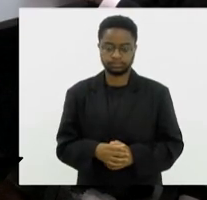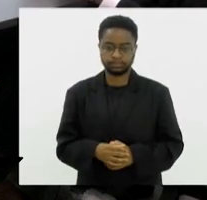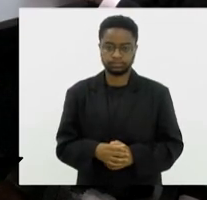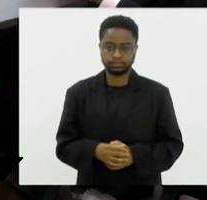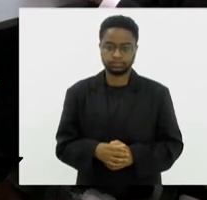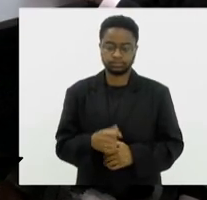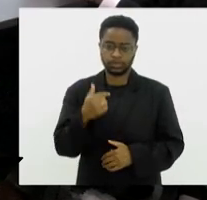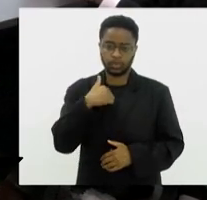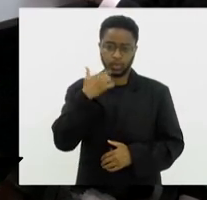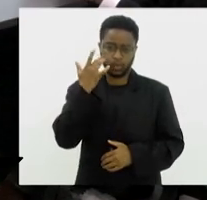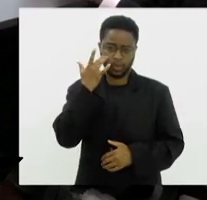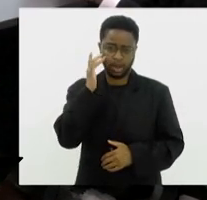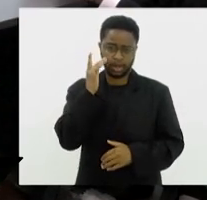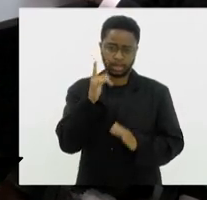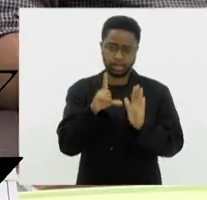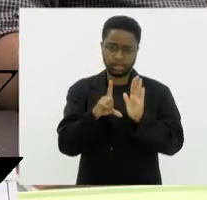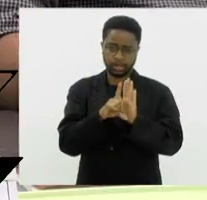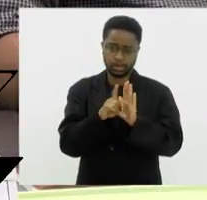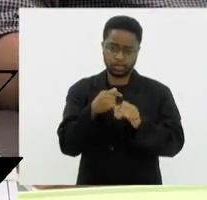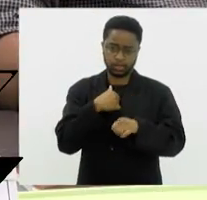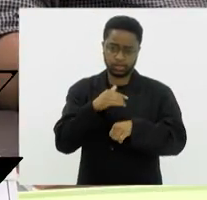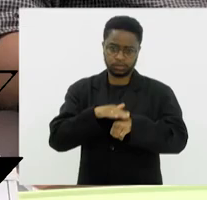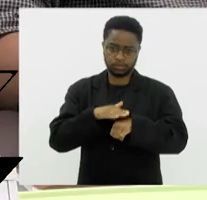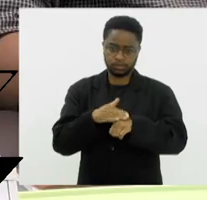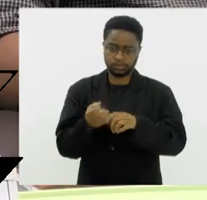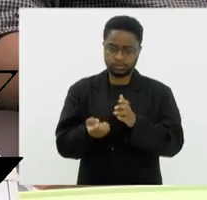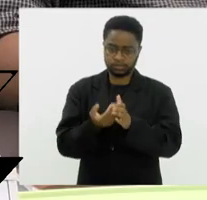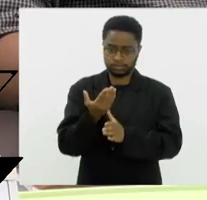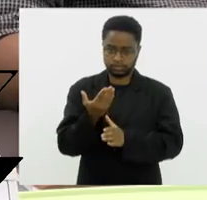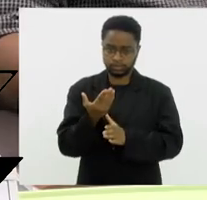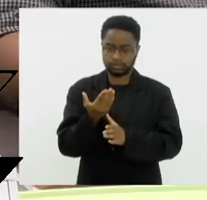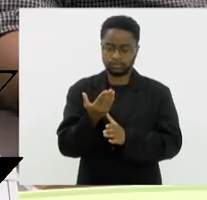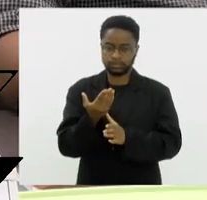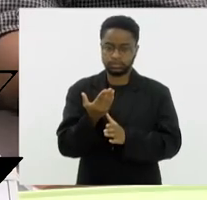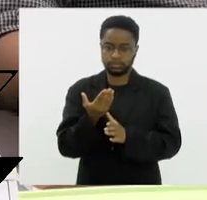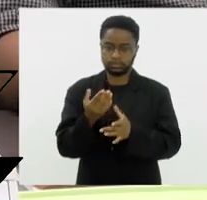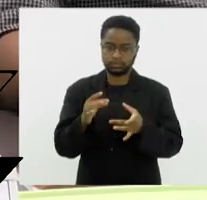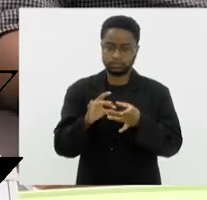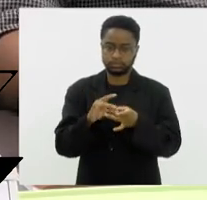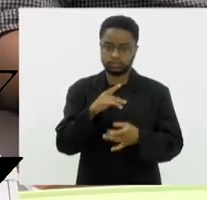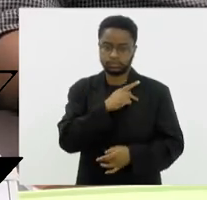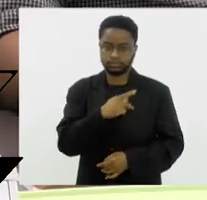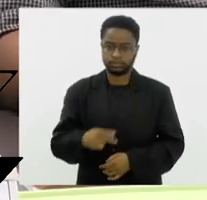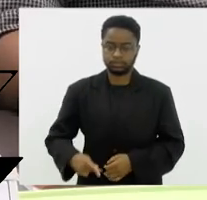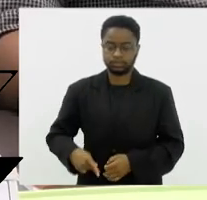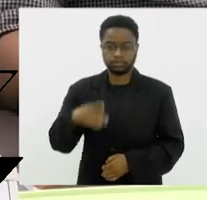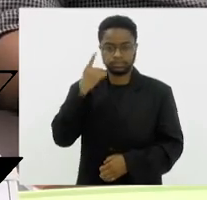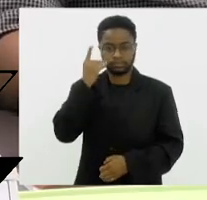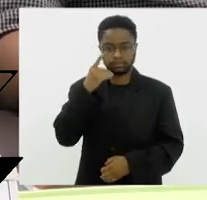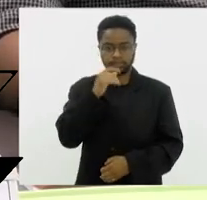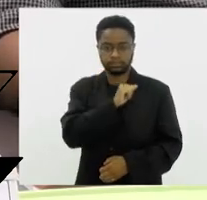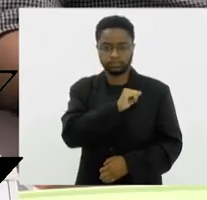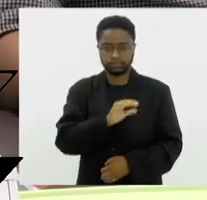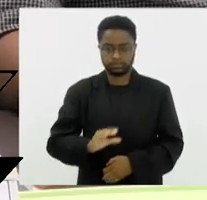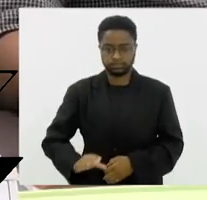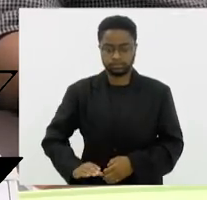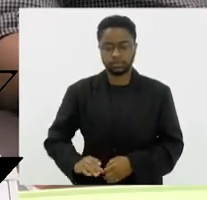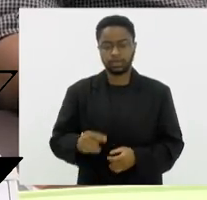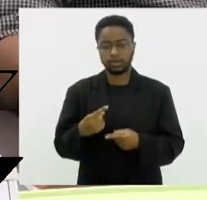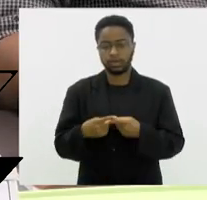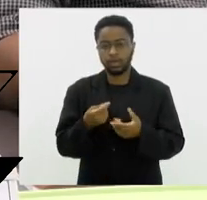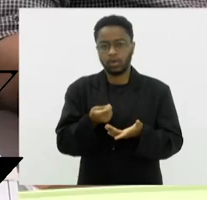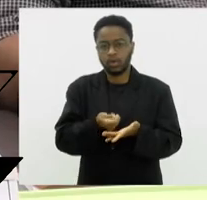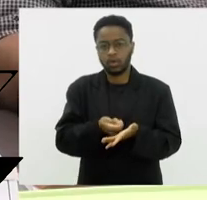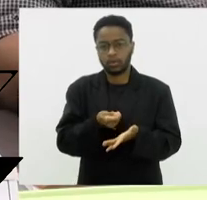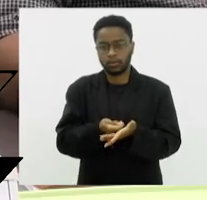Eu acho que é uma lei de coautoria minha com o então presidente, deputado André Siciliano, que obrigava